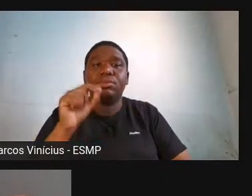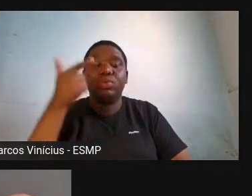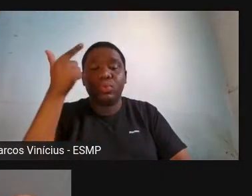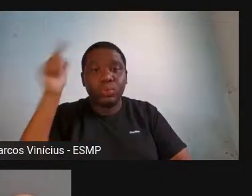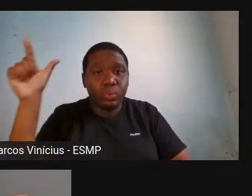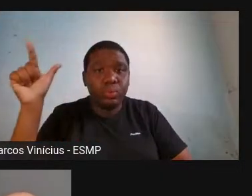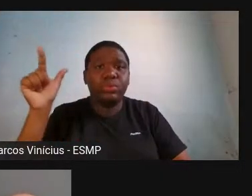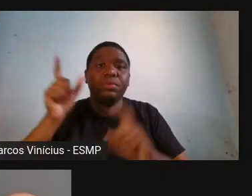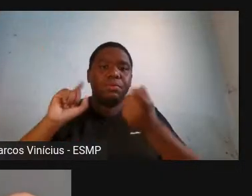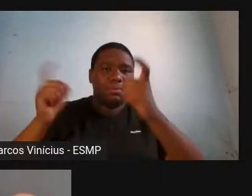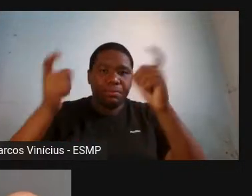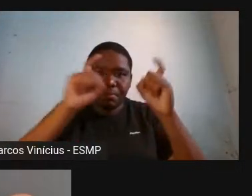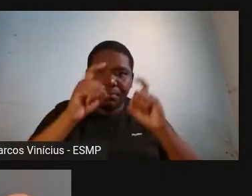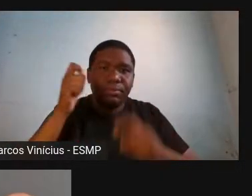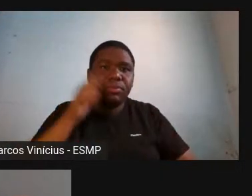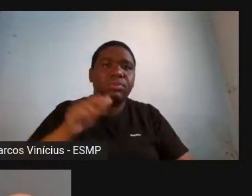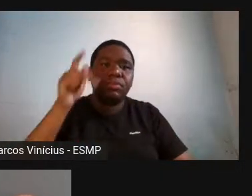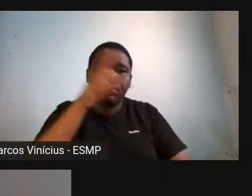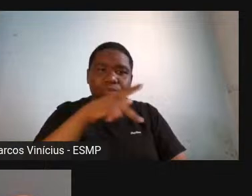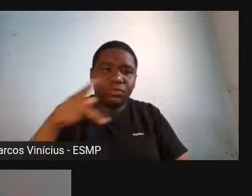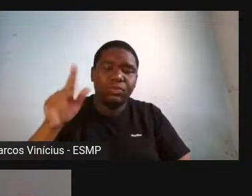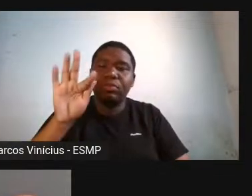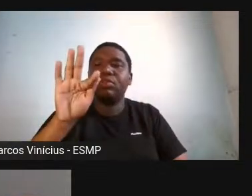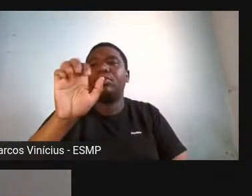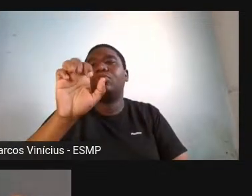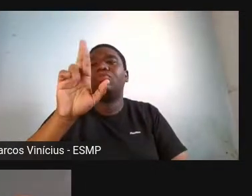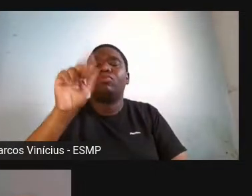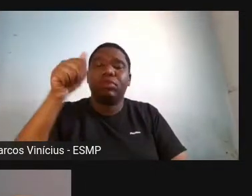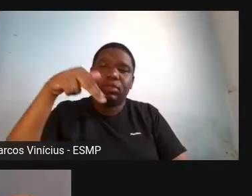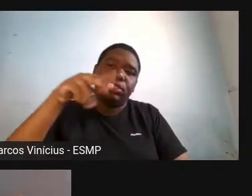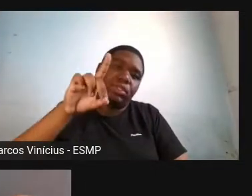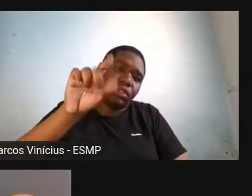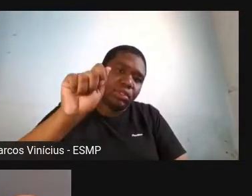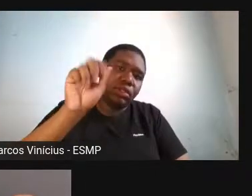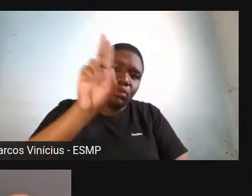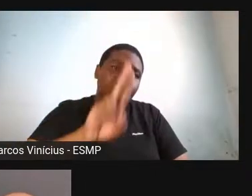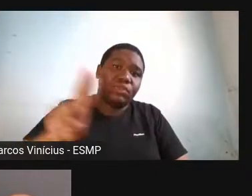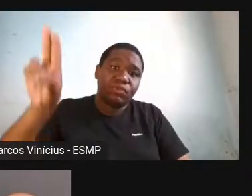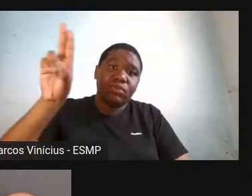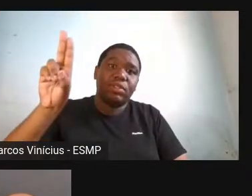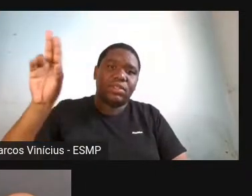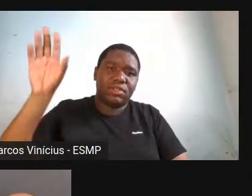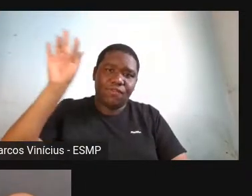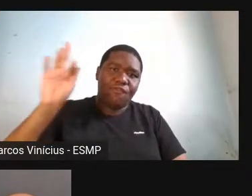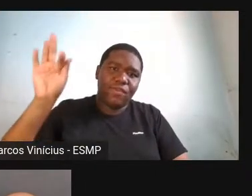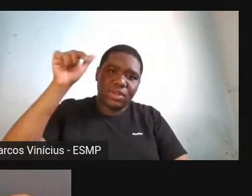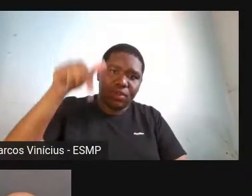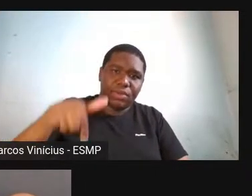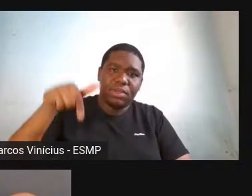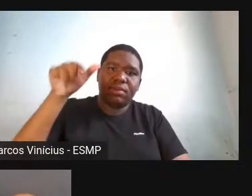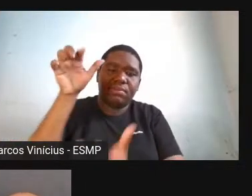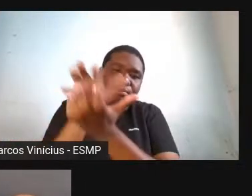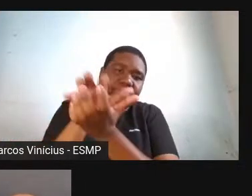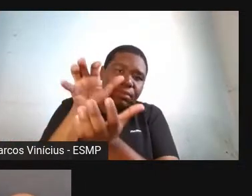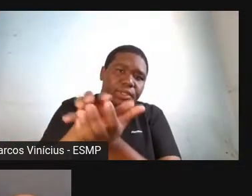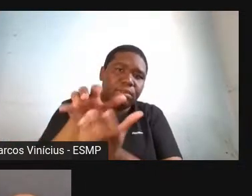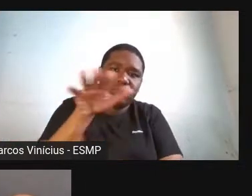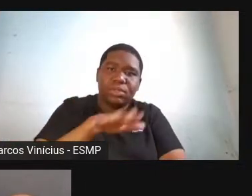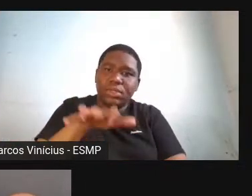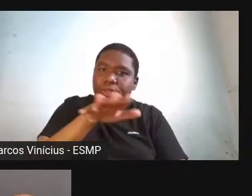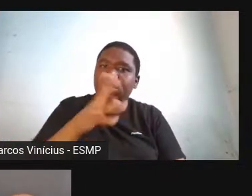discussão trazida pela professora Fernanda Cristina de Lima, da Universidade Federal de Pernambuco, do Departamento de